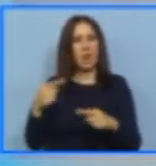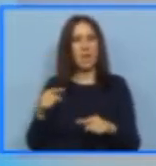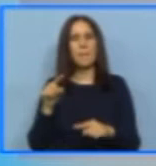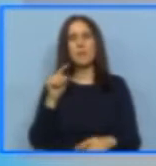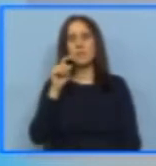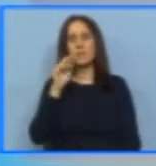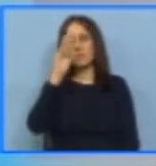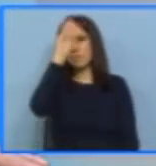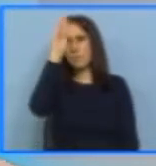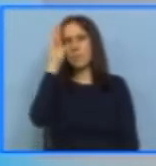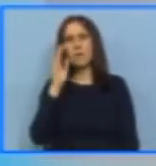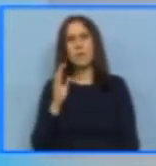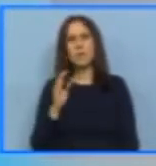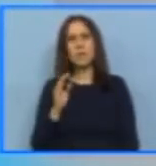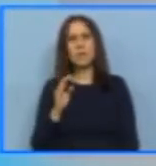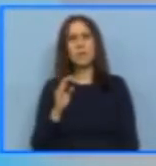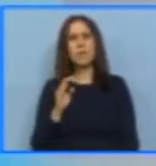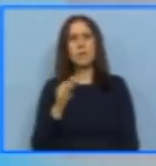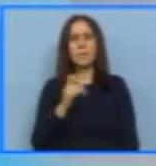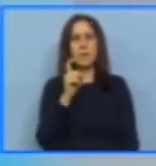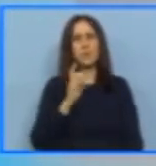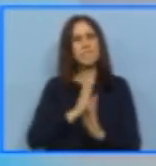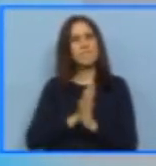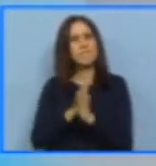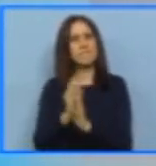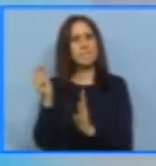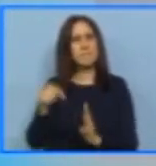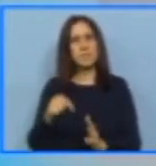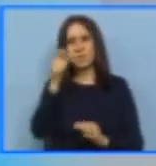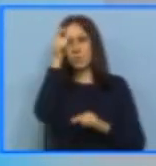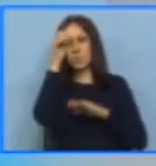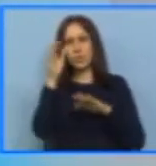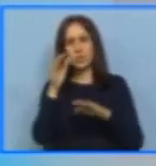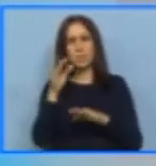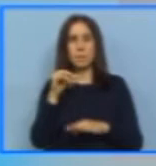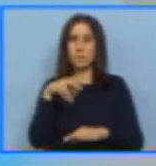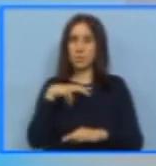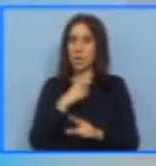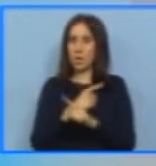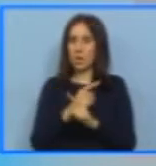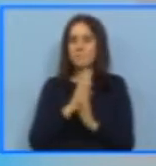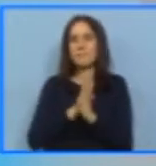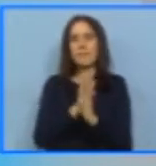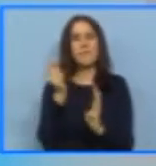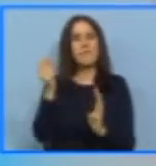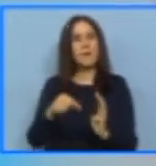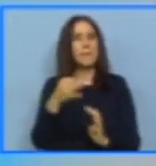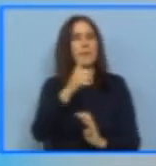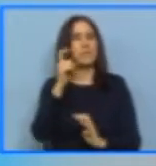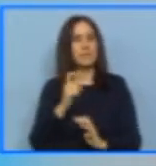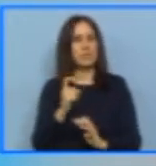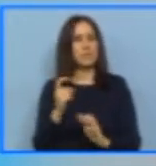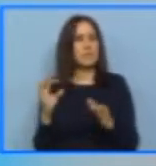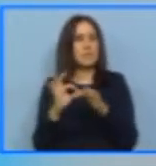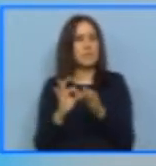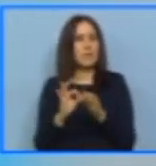Papa quis ser peregrino da paz no Egito, é o lema da sua peregrinação também a Portugal, ser peregrino da paz. Que relação podemos estabelecer aqui?